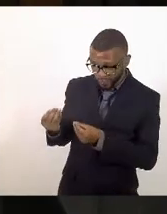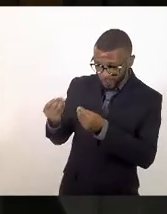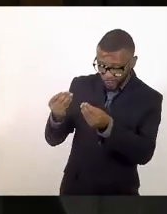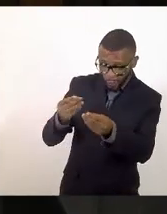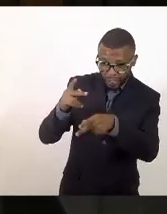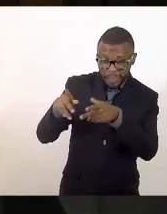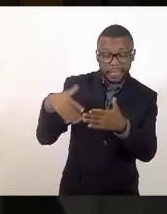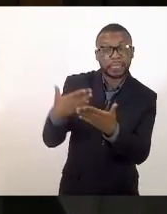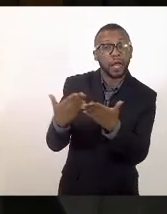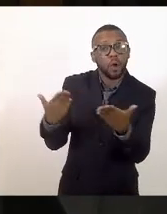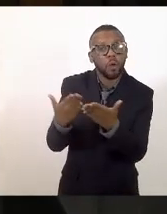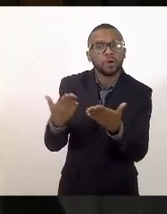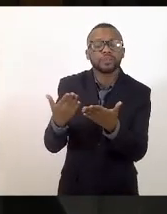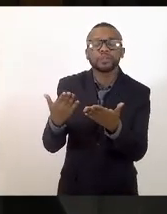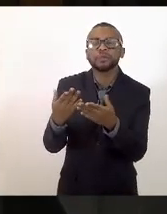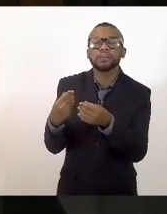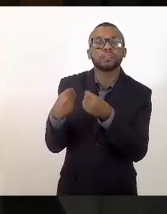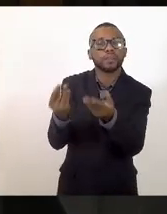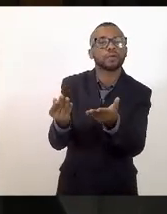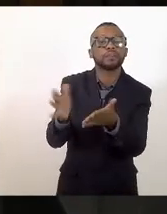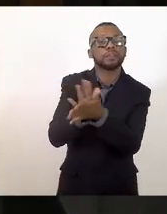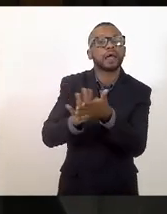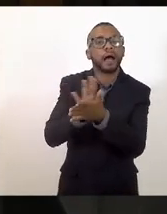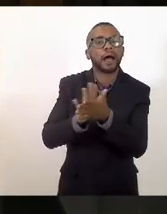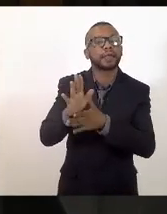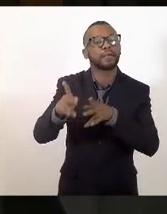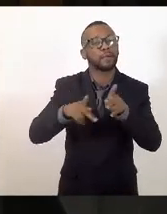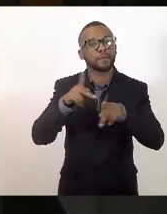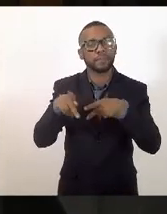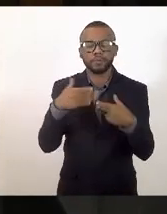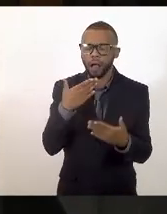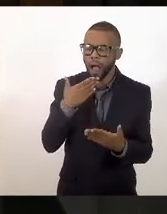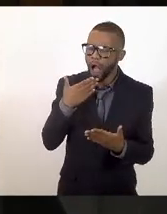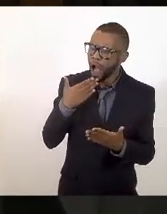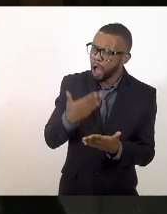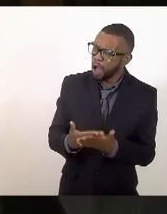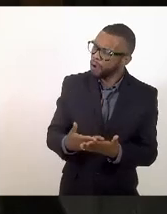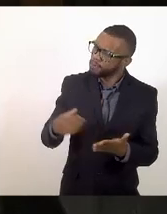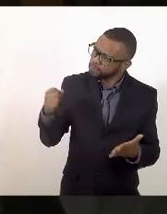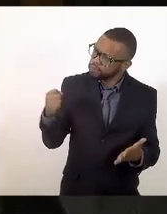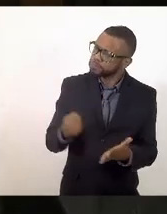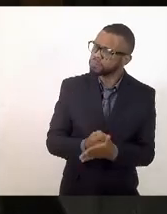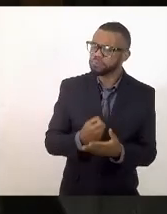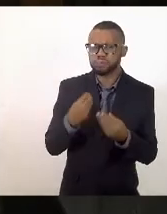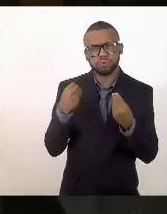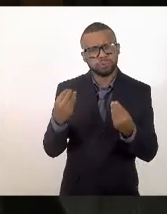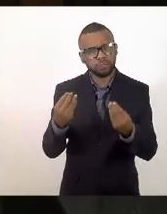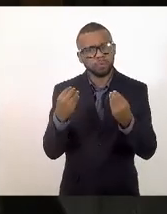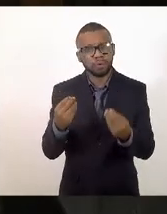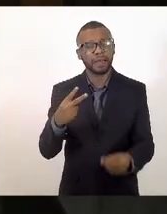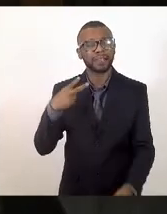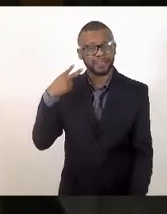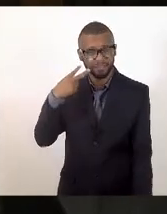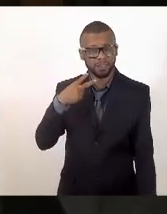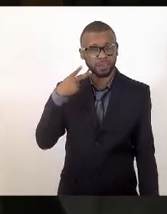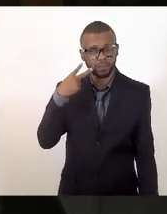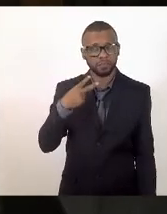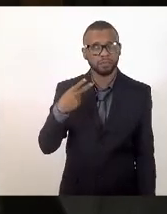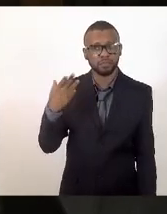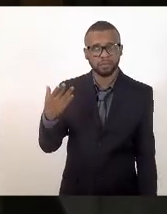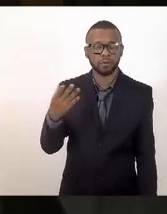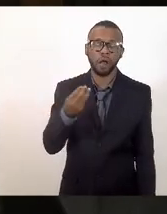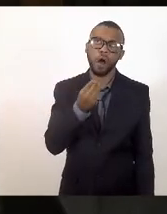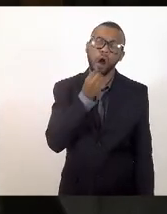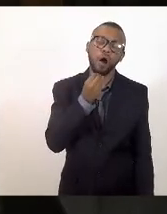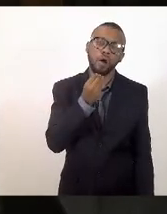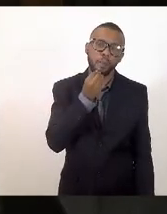até hoje, e para meu espanto e perplexidade, esse vereador, que obviamente